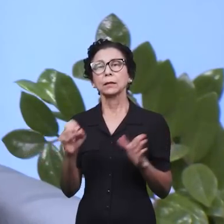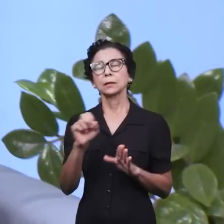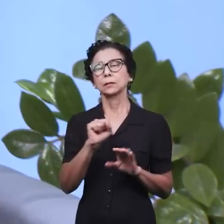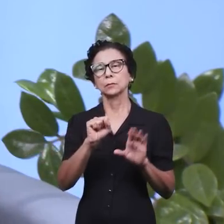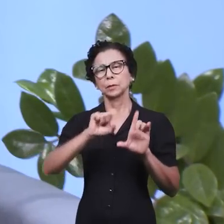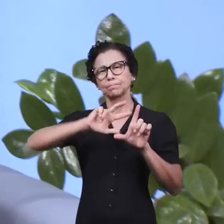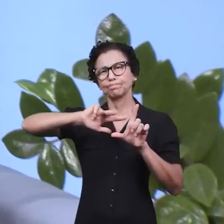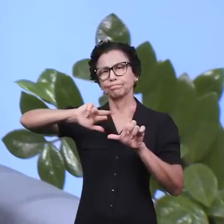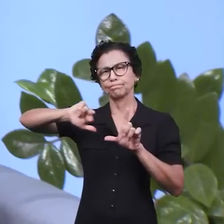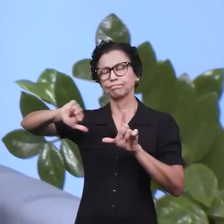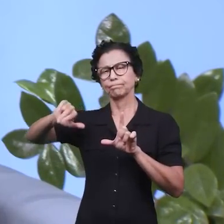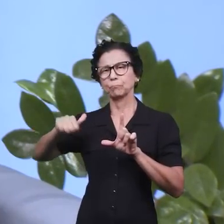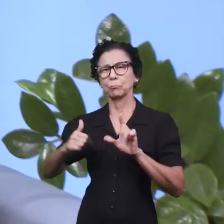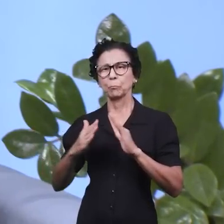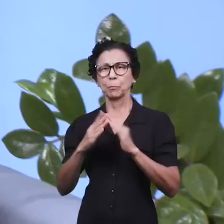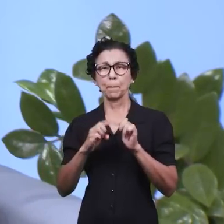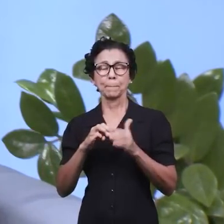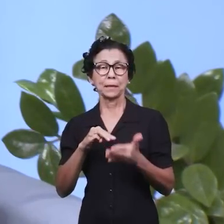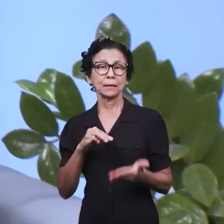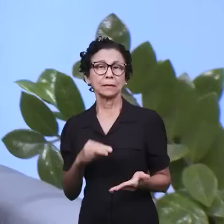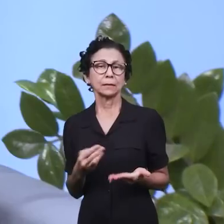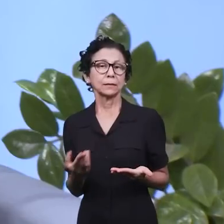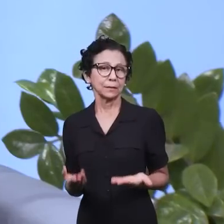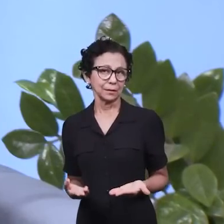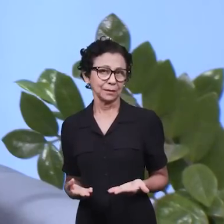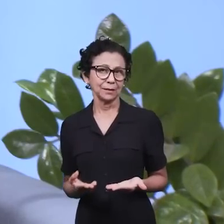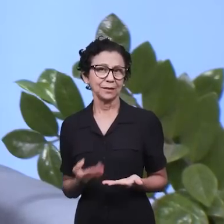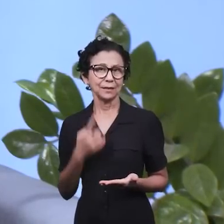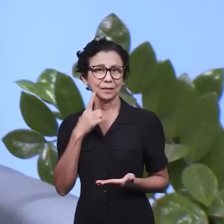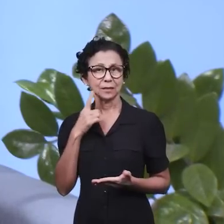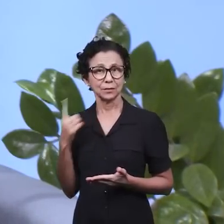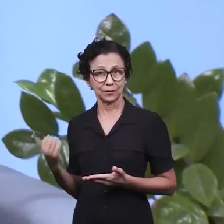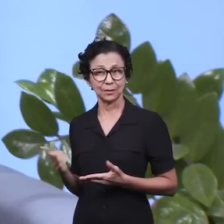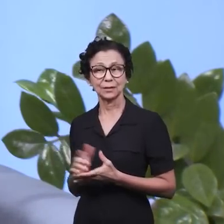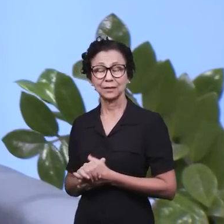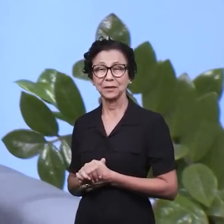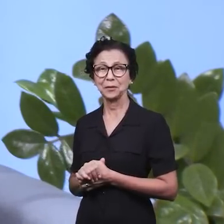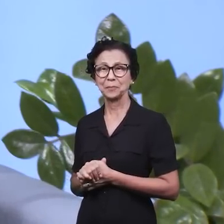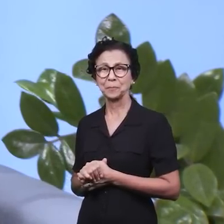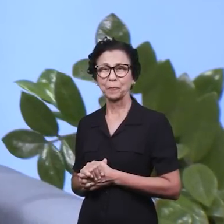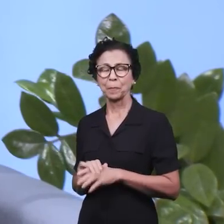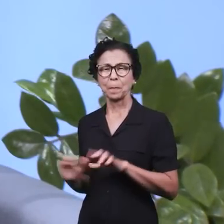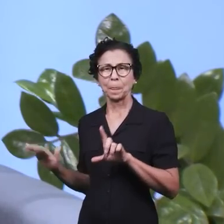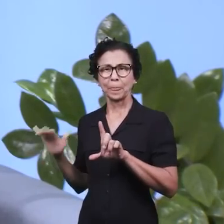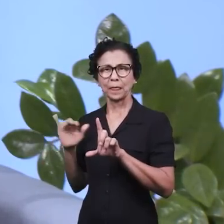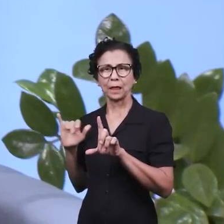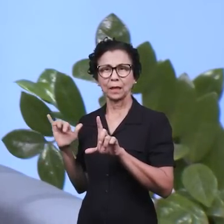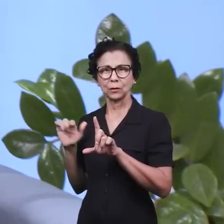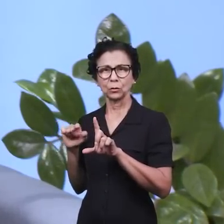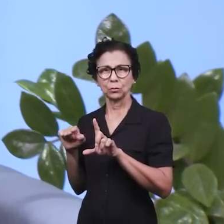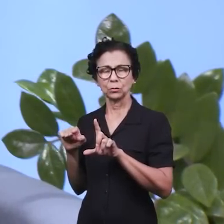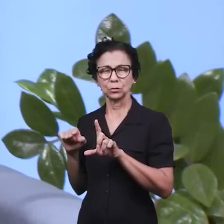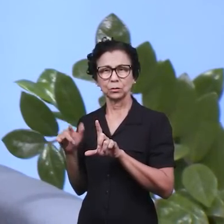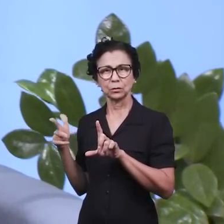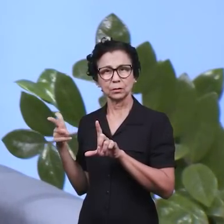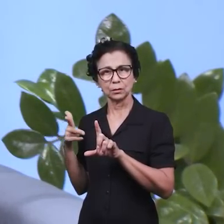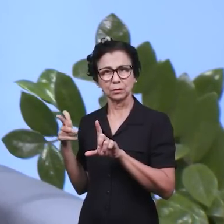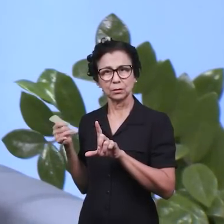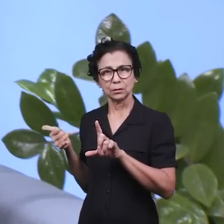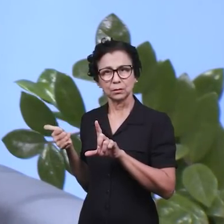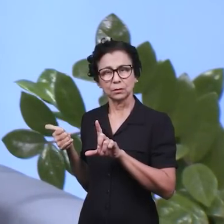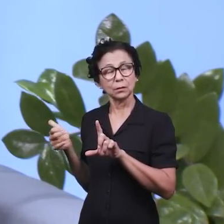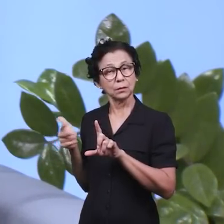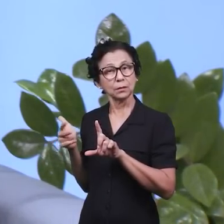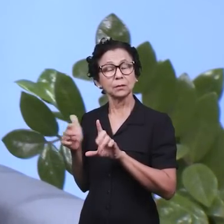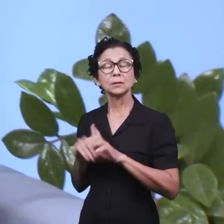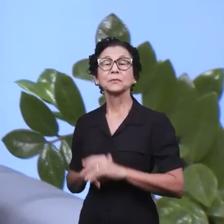também através do sistema multicanal da Igreja Cristã Maranata. Inclusive, está aparecendo um QR Code na tela, se você quiser, aponta a câmera do seu celular